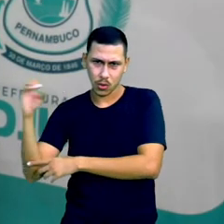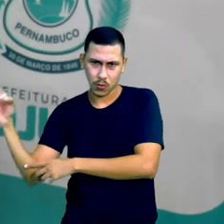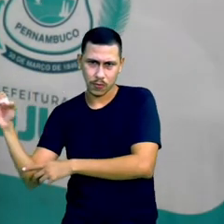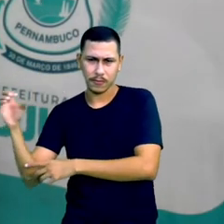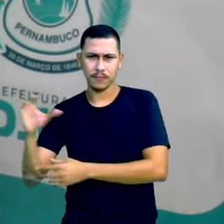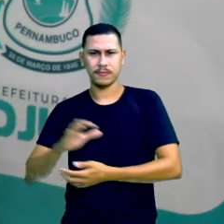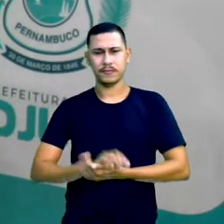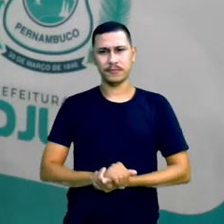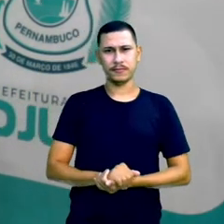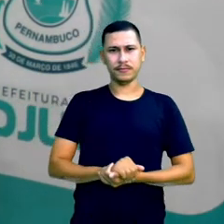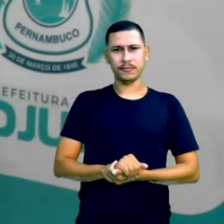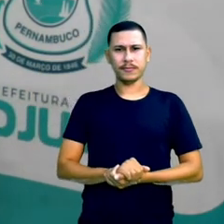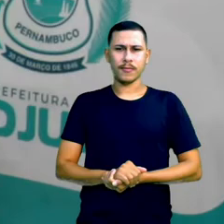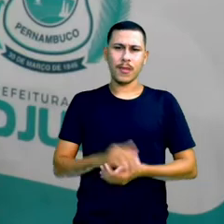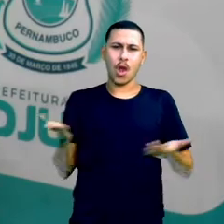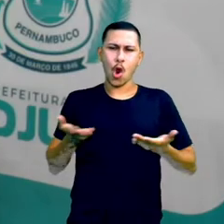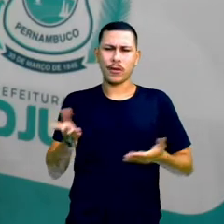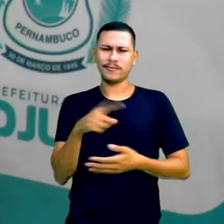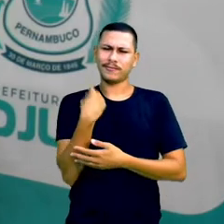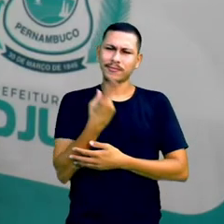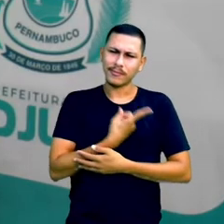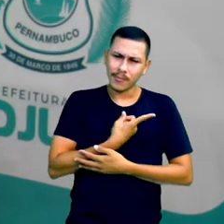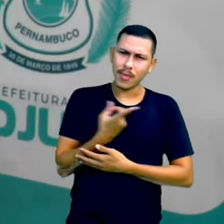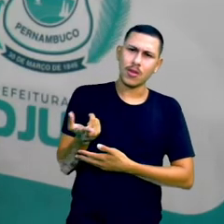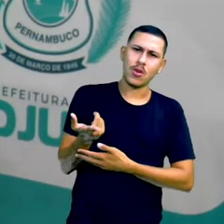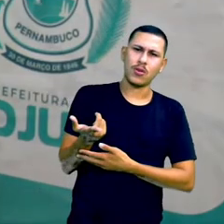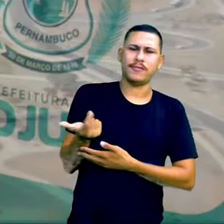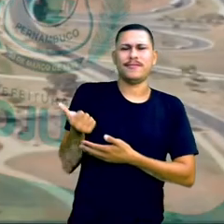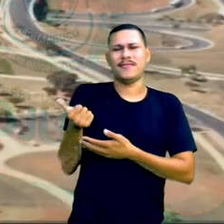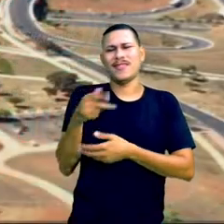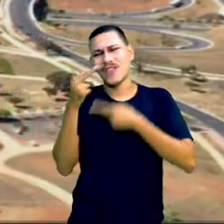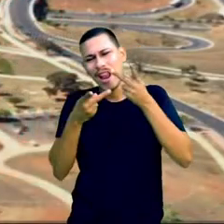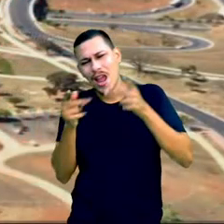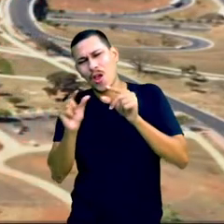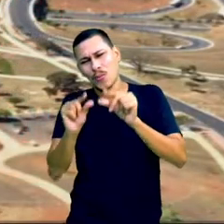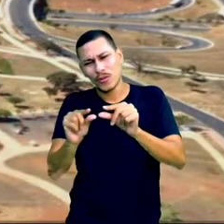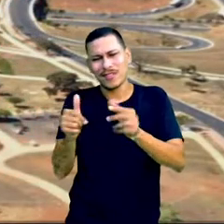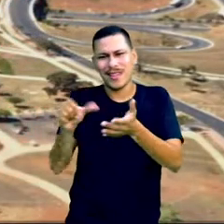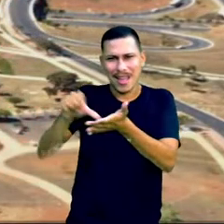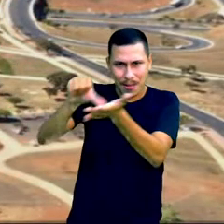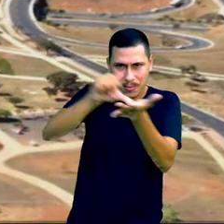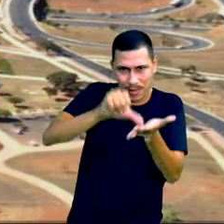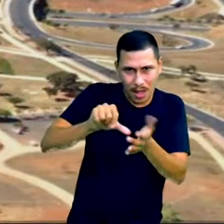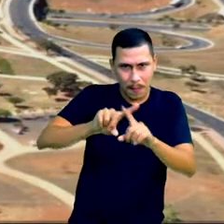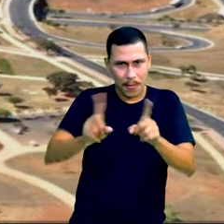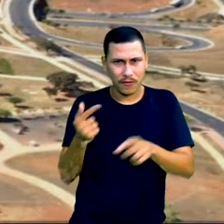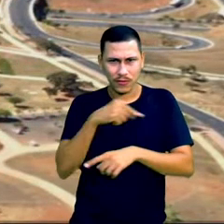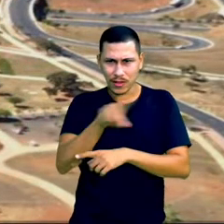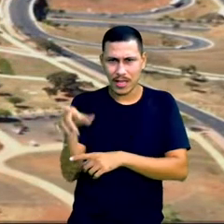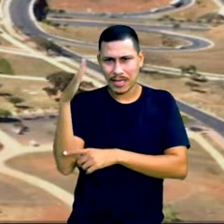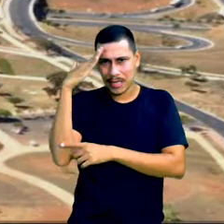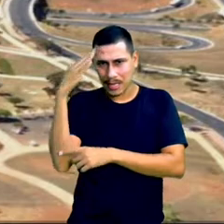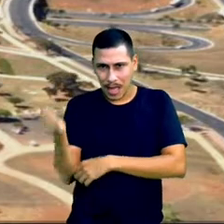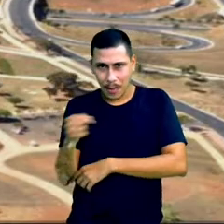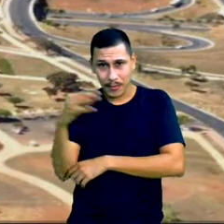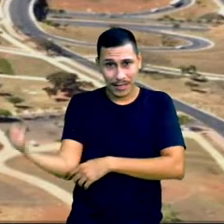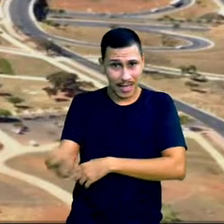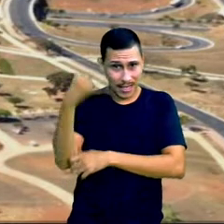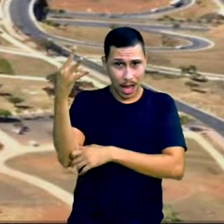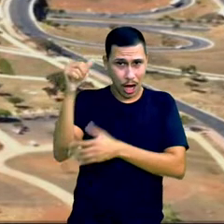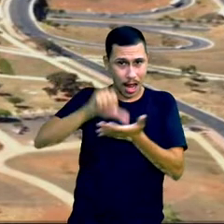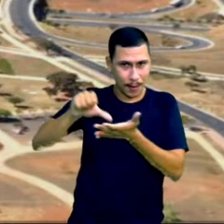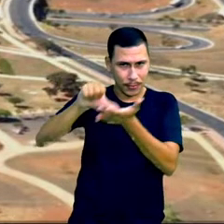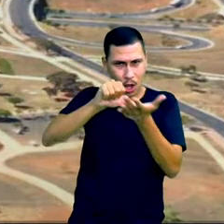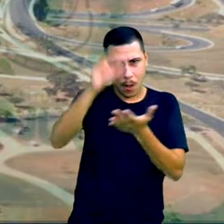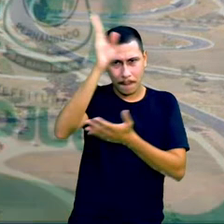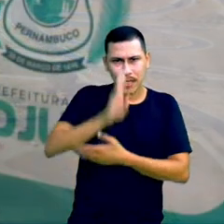centro-oeste. E agora a gente vai falar da nossa capital, que não sei se vocês sabem, é a terceira capital que o Brasil já teve.